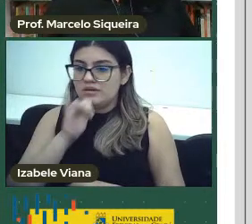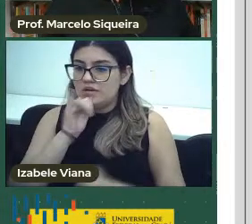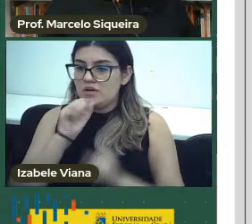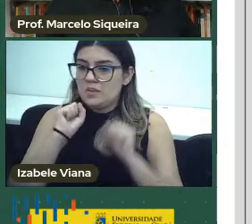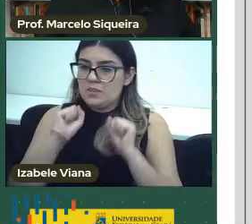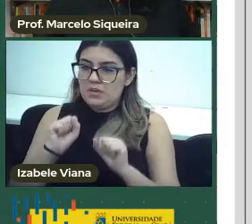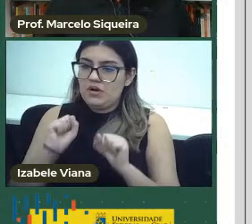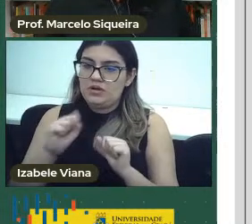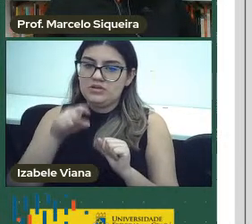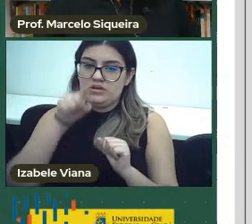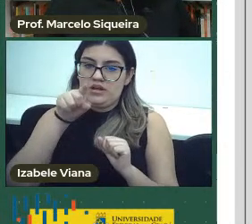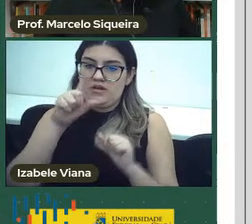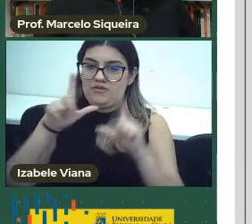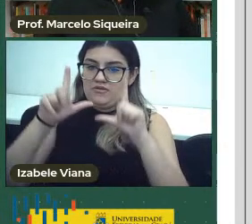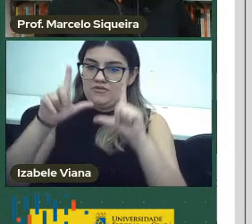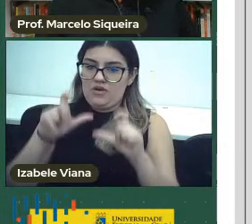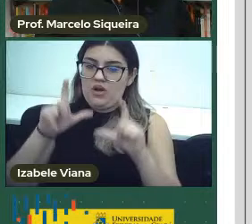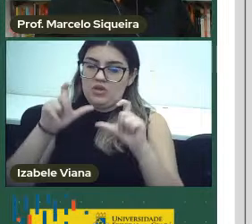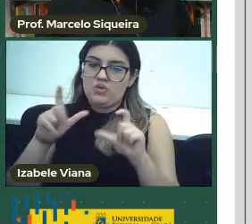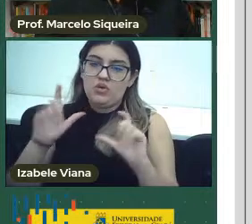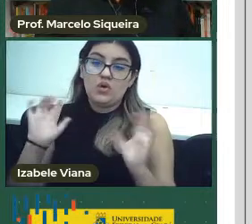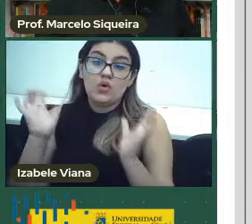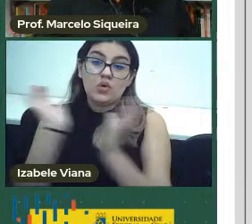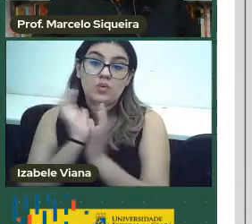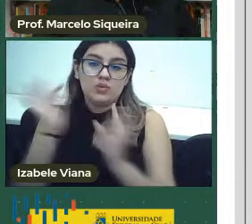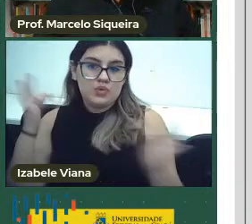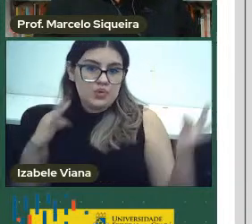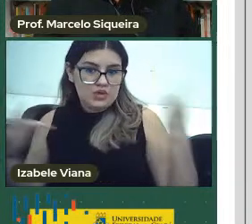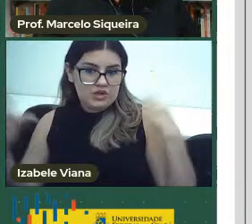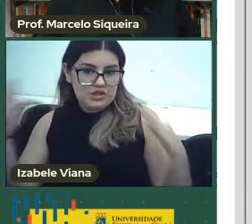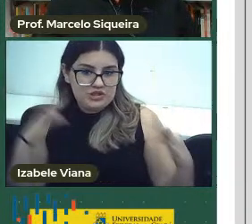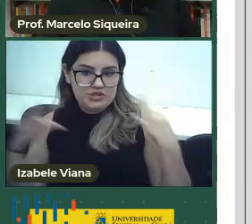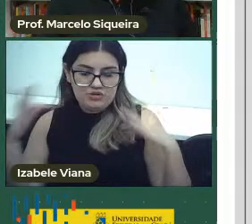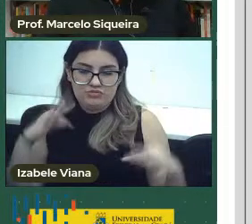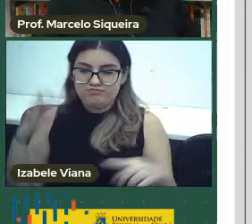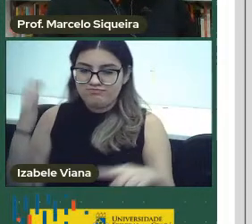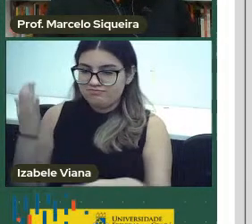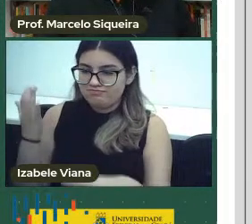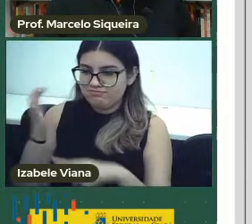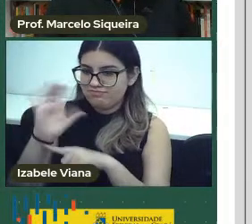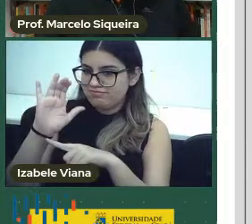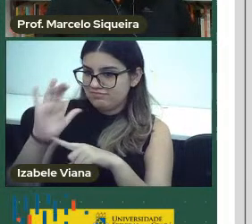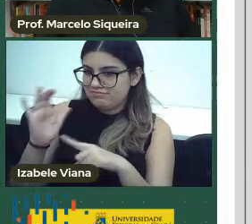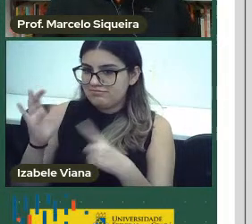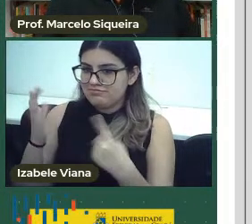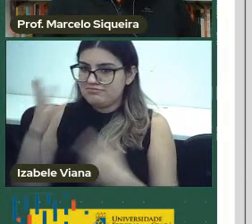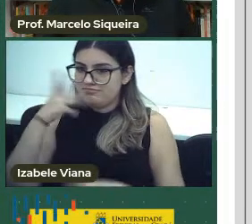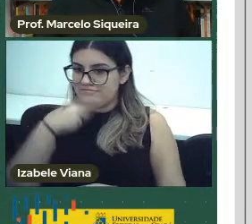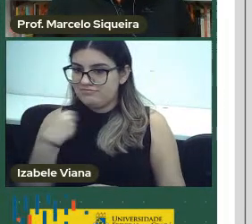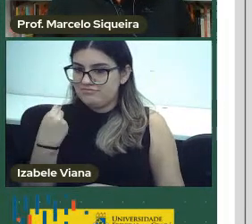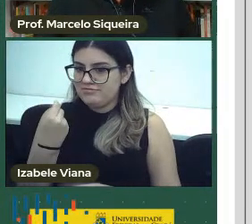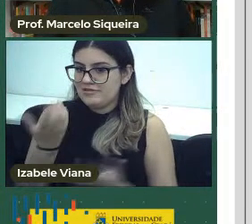turismo, né? Para vender pacote de viagem para Berlim, por exemplo, né? Então,